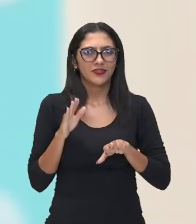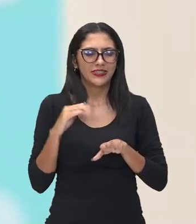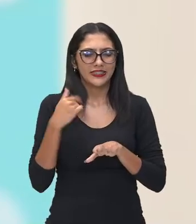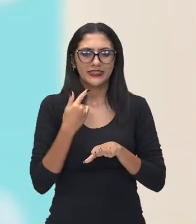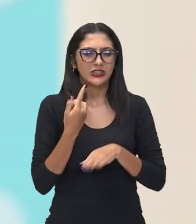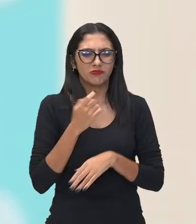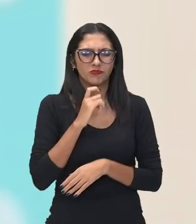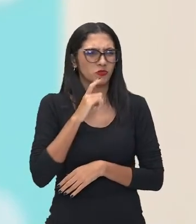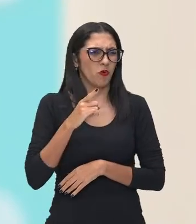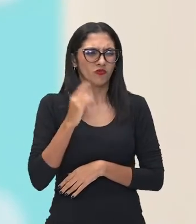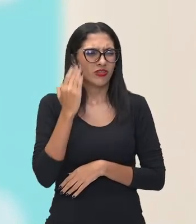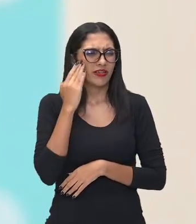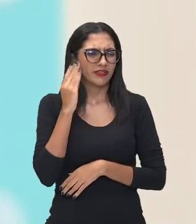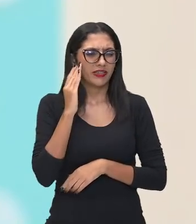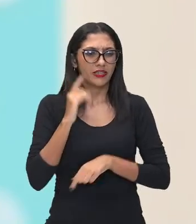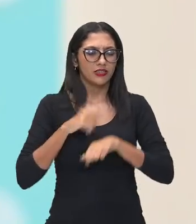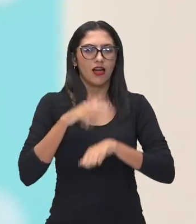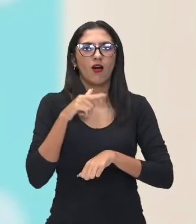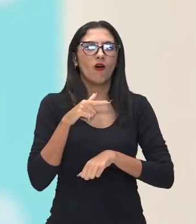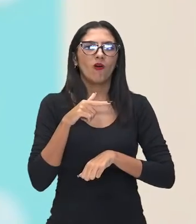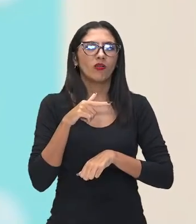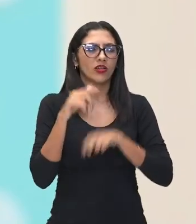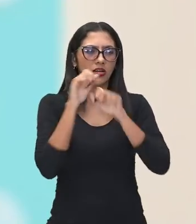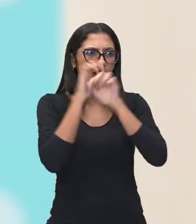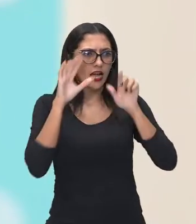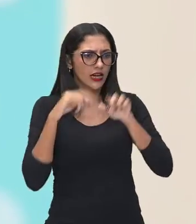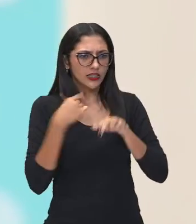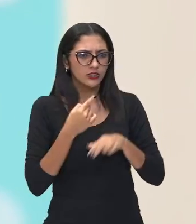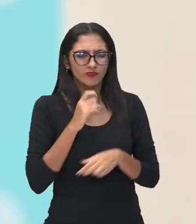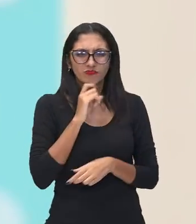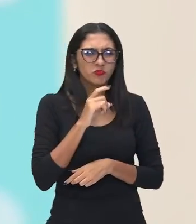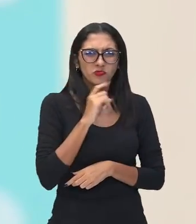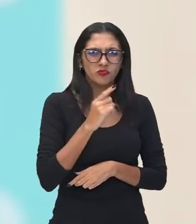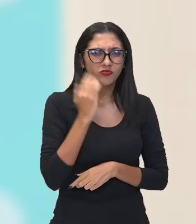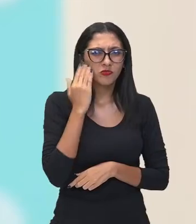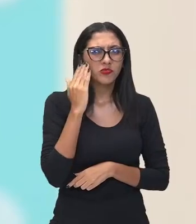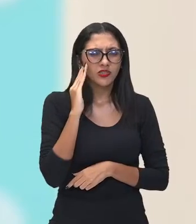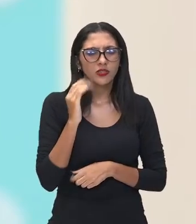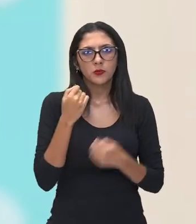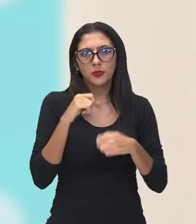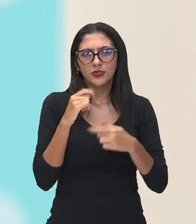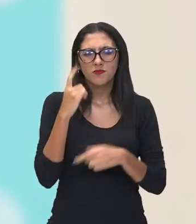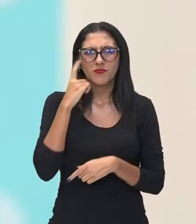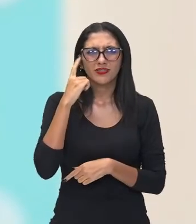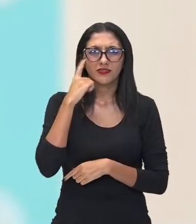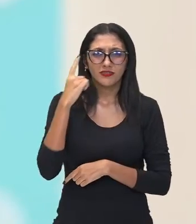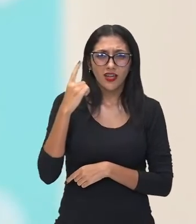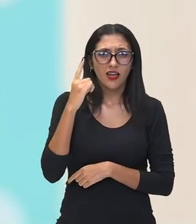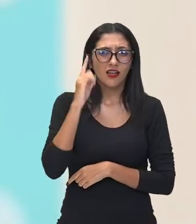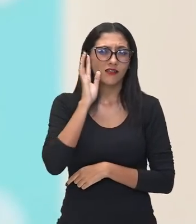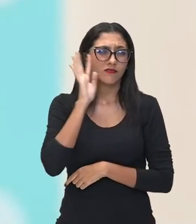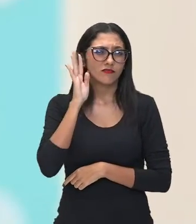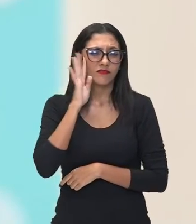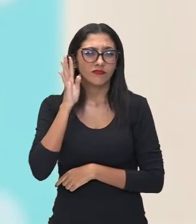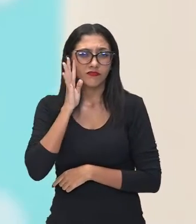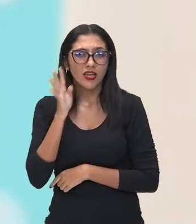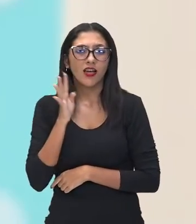Como nós já falamos, a gente tem que sempre, né, buscar, deduzir, né, para